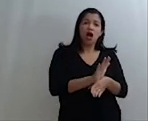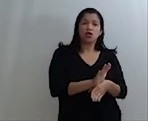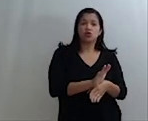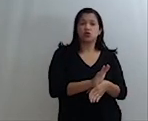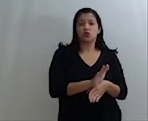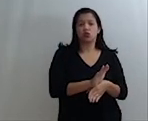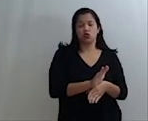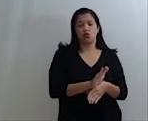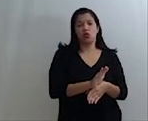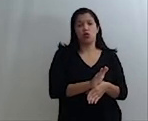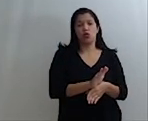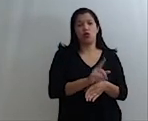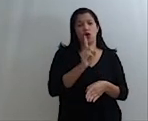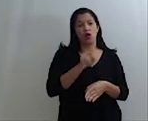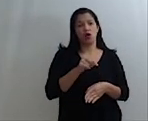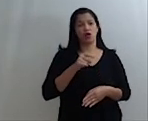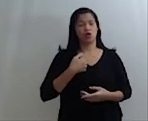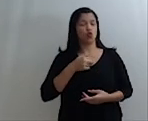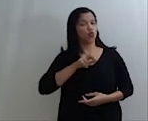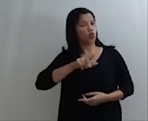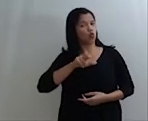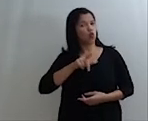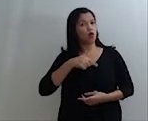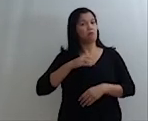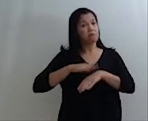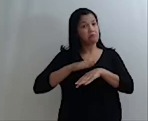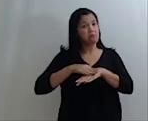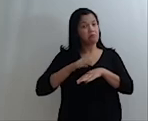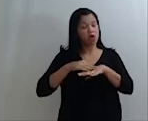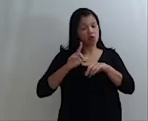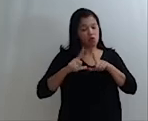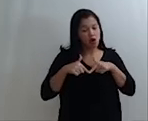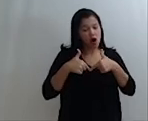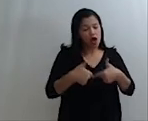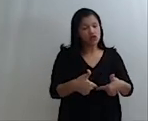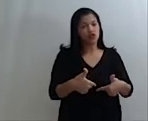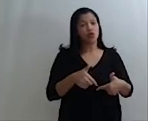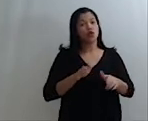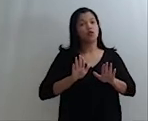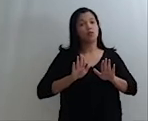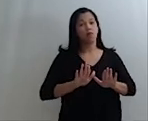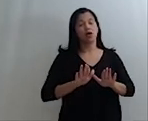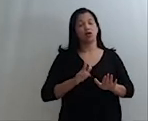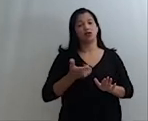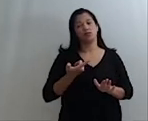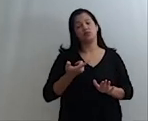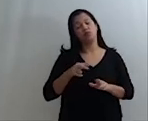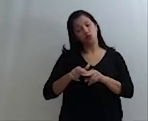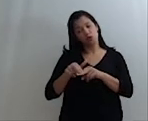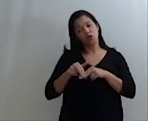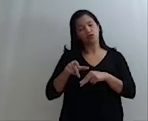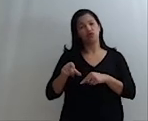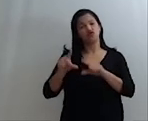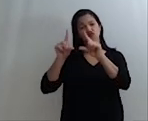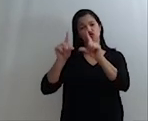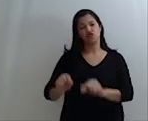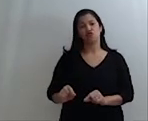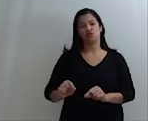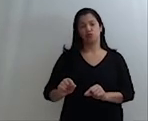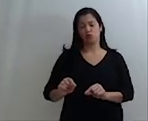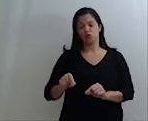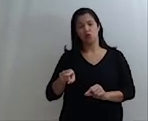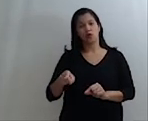coautor não caracterizaria não seria possível incidir ali a causa diminuição eh do da participação de menor